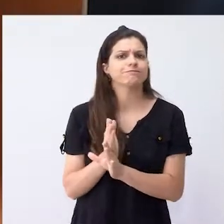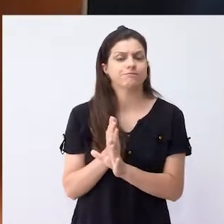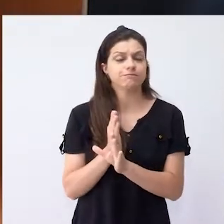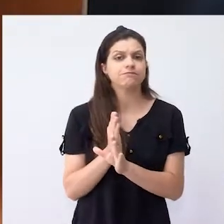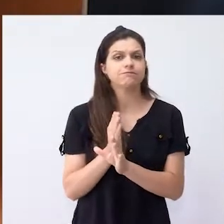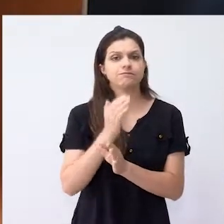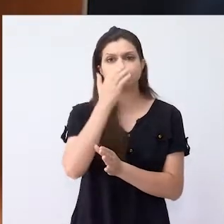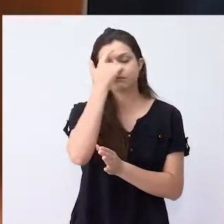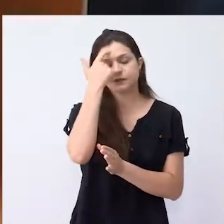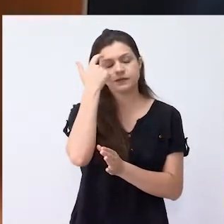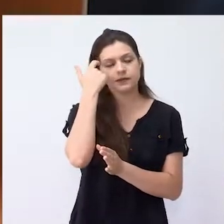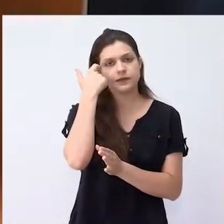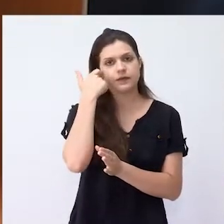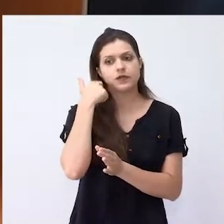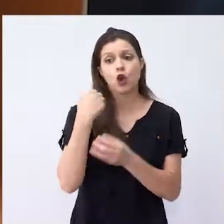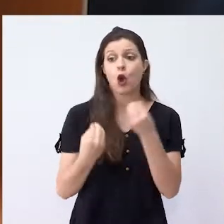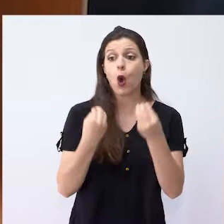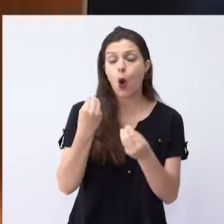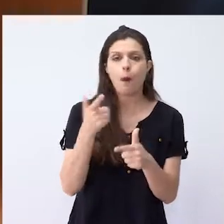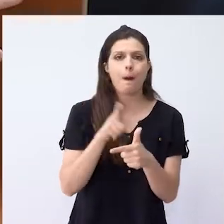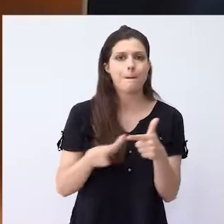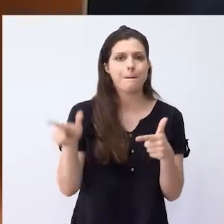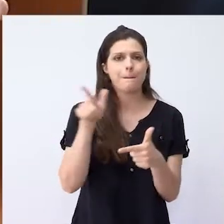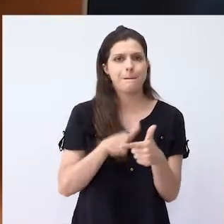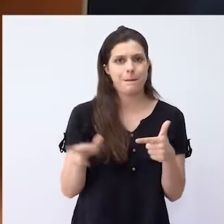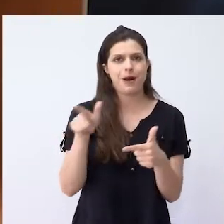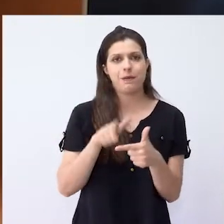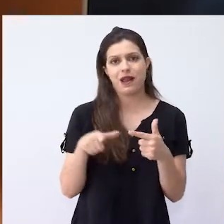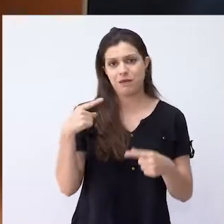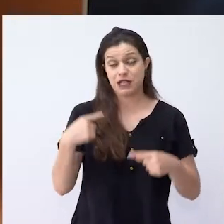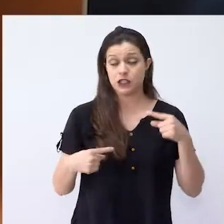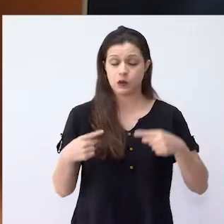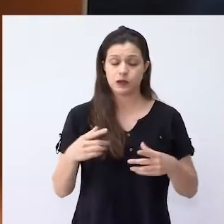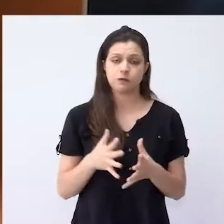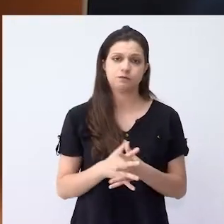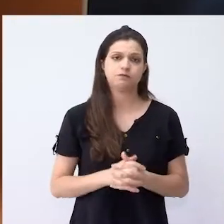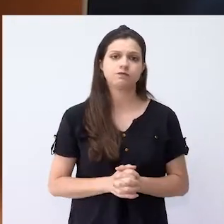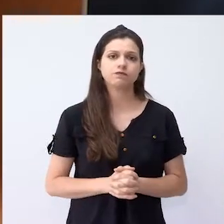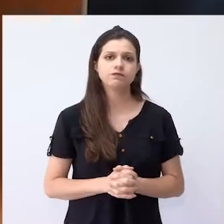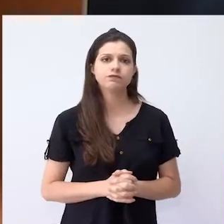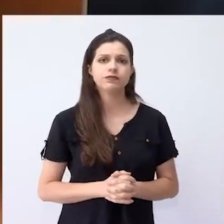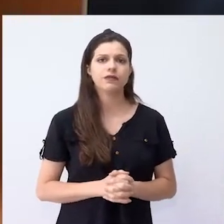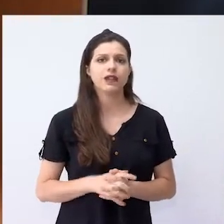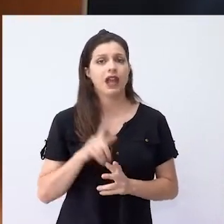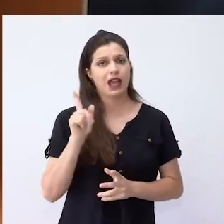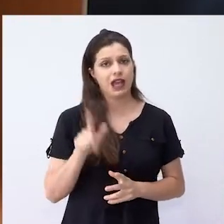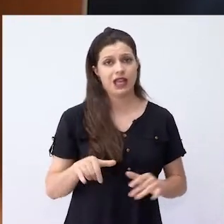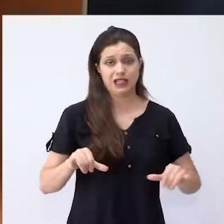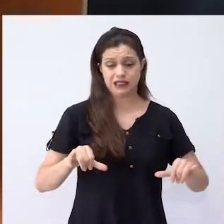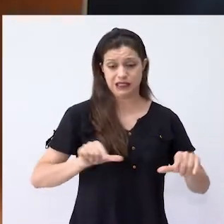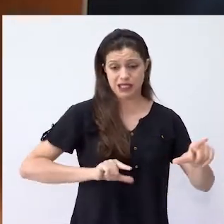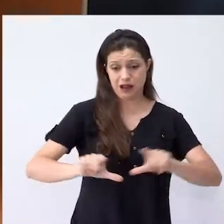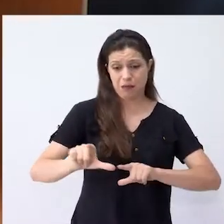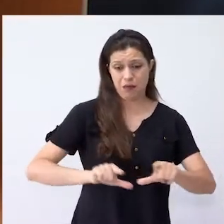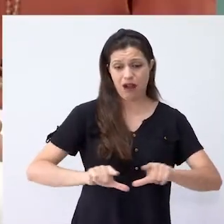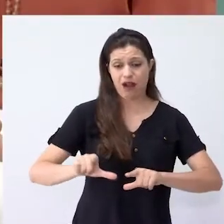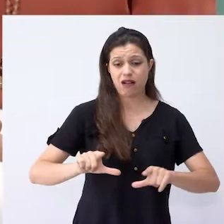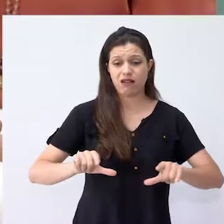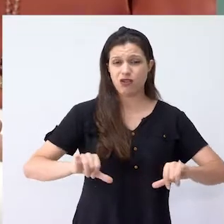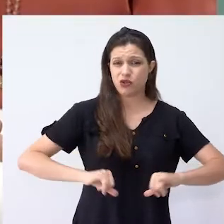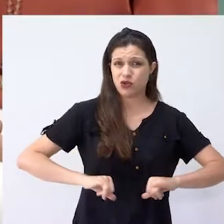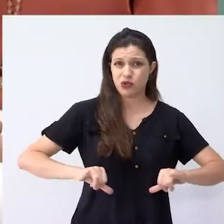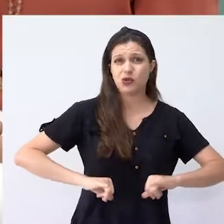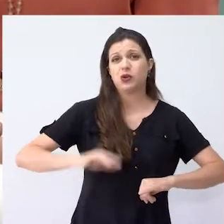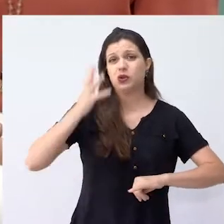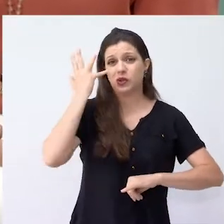Definir, classificar esse problema que a gente está discutindo na edição de hoje, por exemplo, é a exploração do trabalho infantil. Quer dizer,